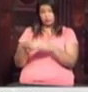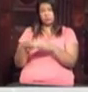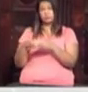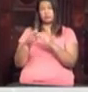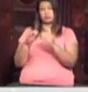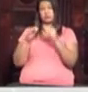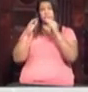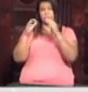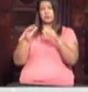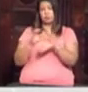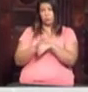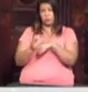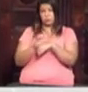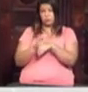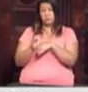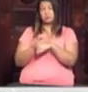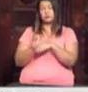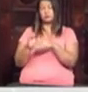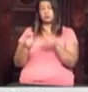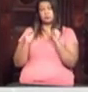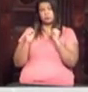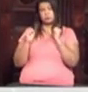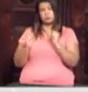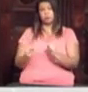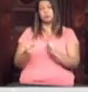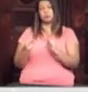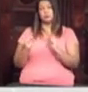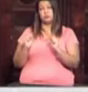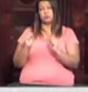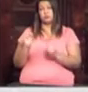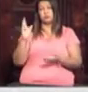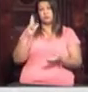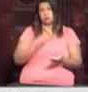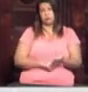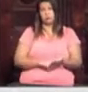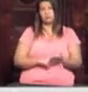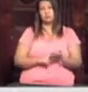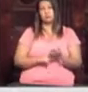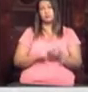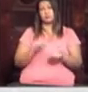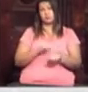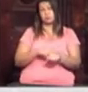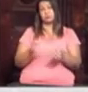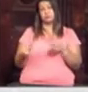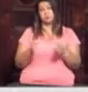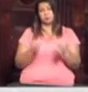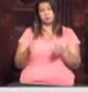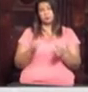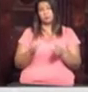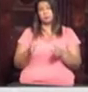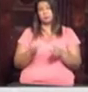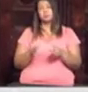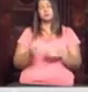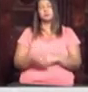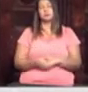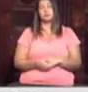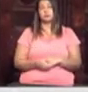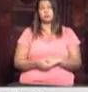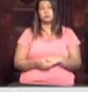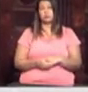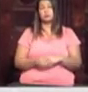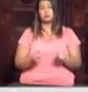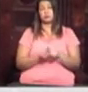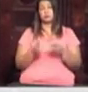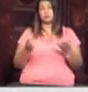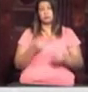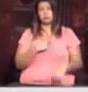do Conselho possam assumir provisoriamente. Inclusive, para concluir, senhora